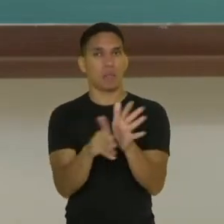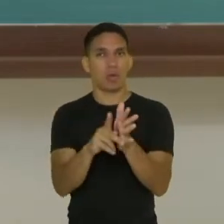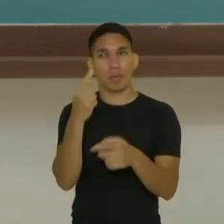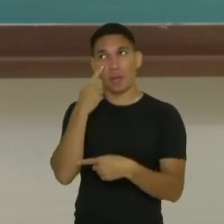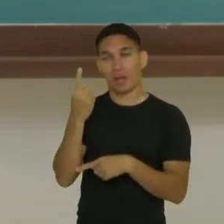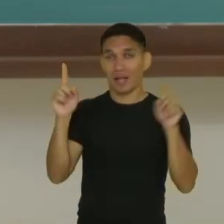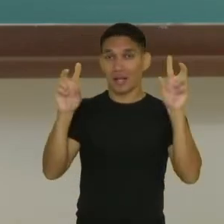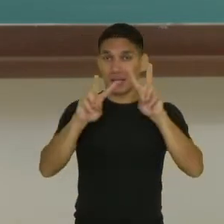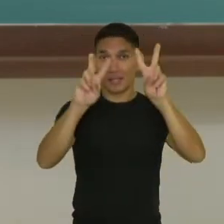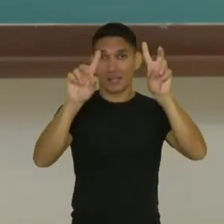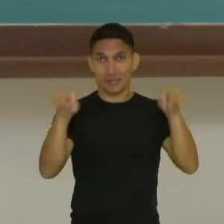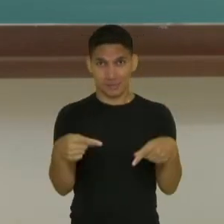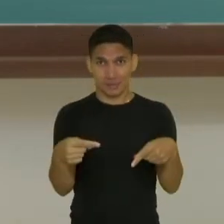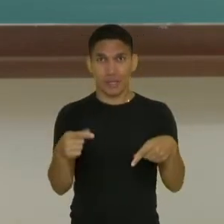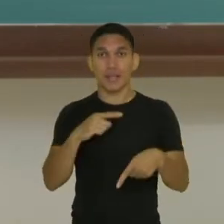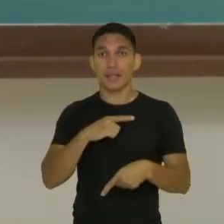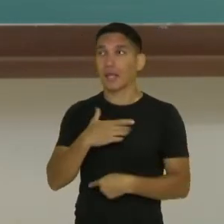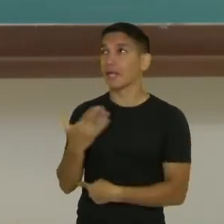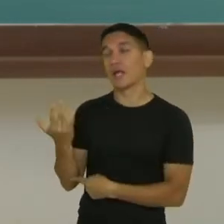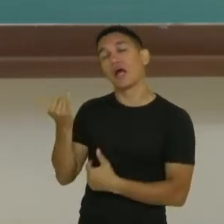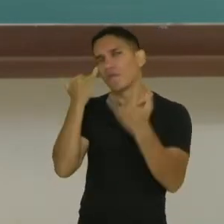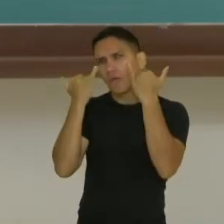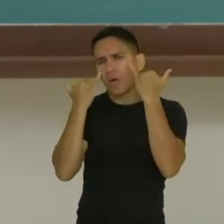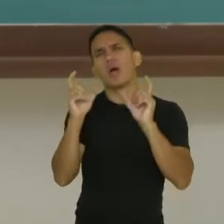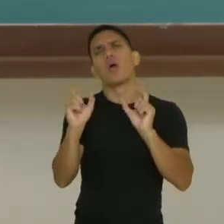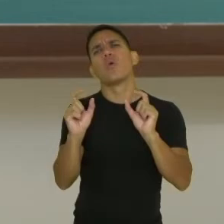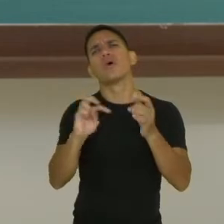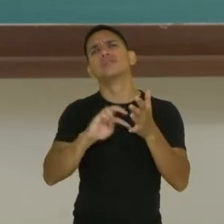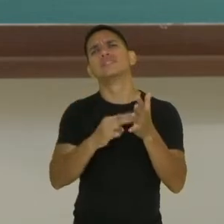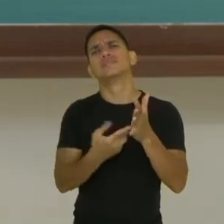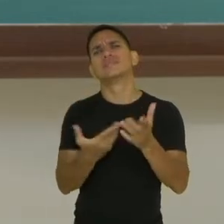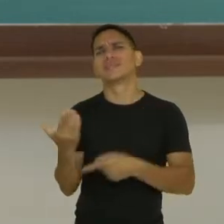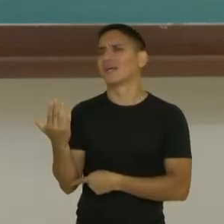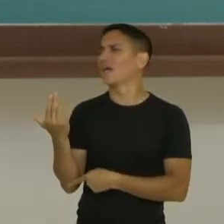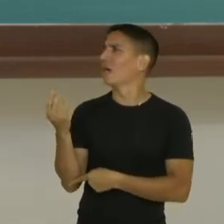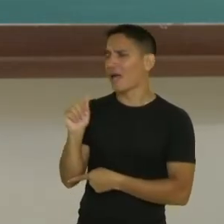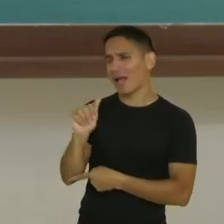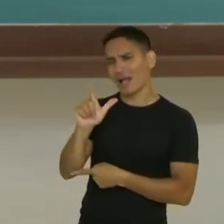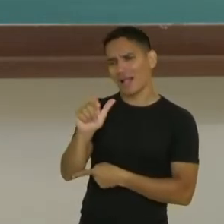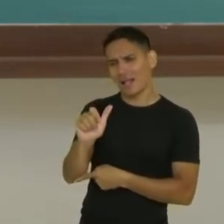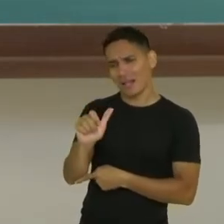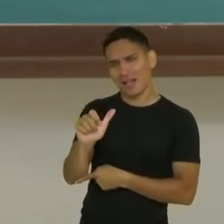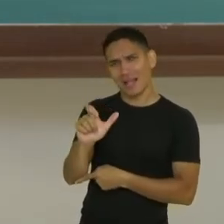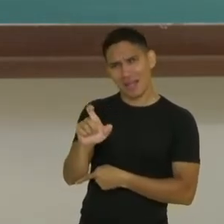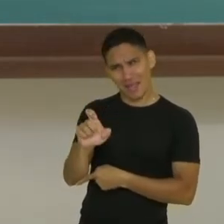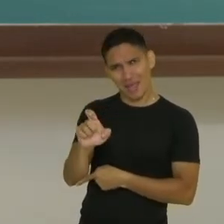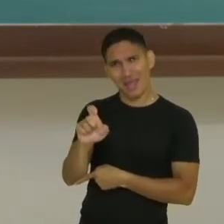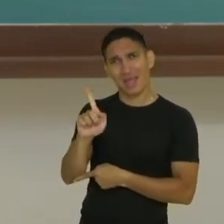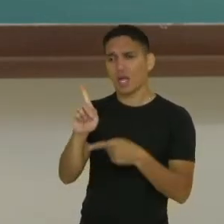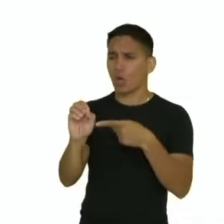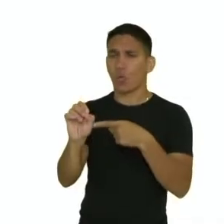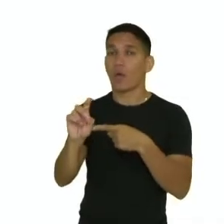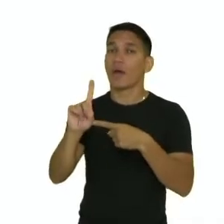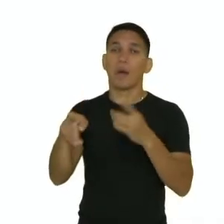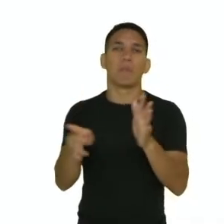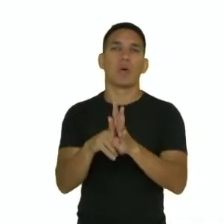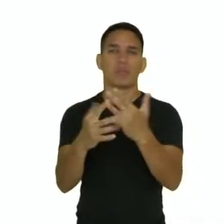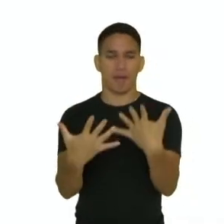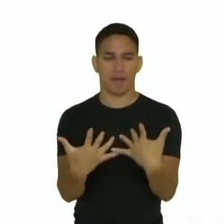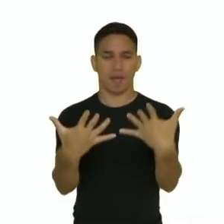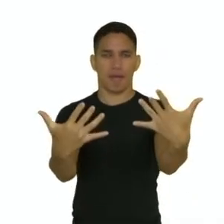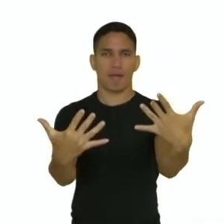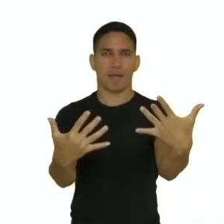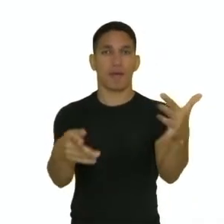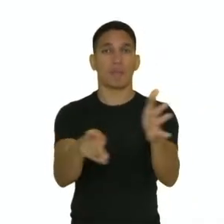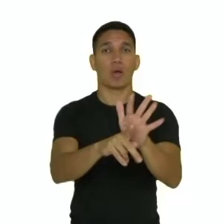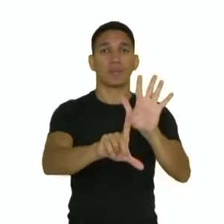entre parênteses, né? E o que significa a Lego? Significa que estamos nos referindo à Assembleia Legislativa do